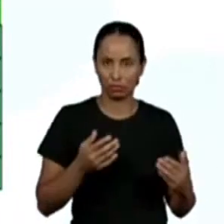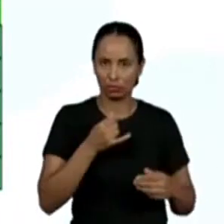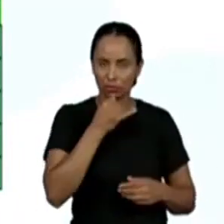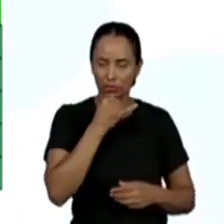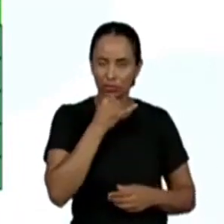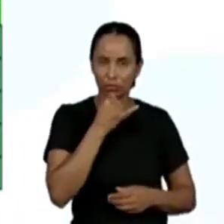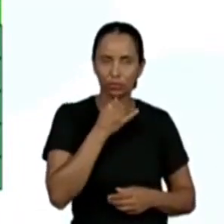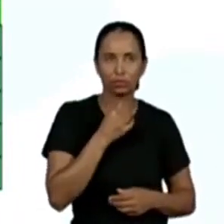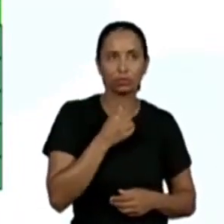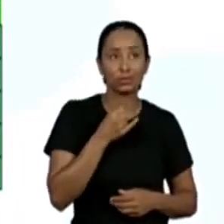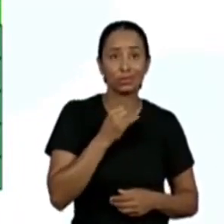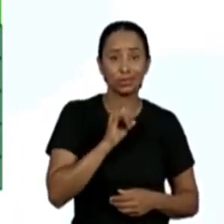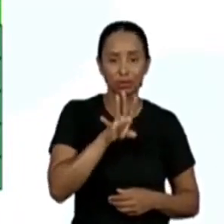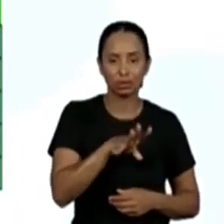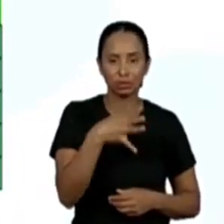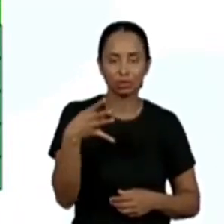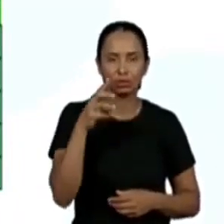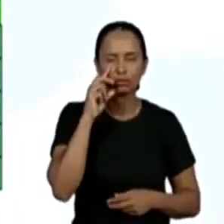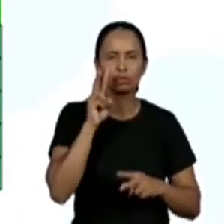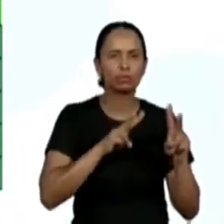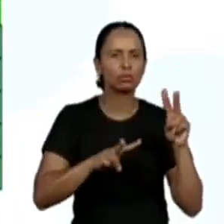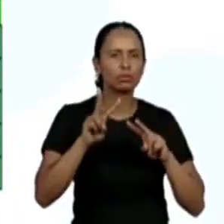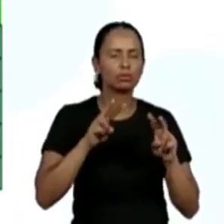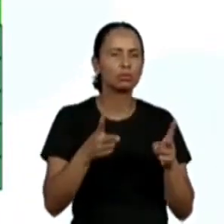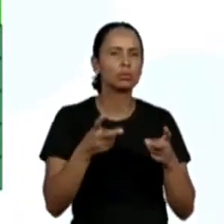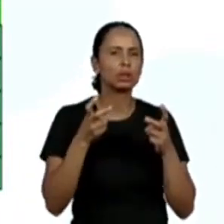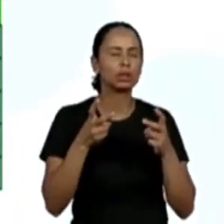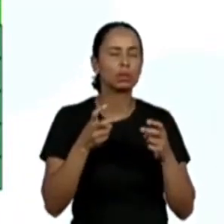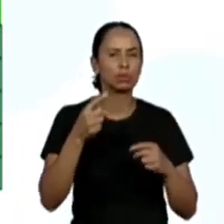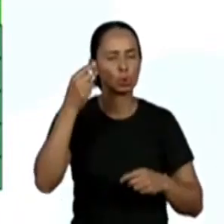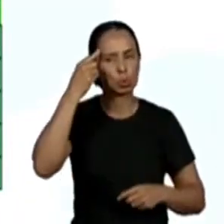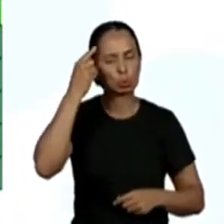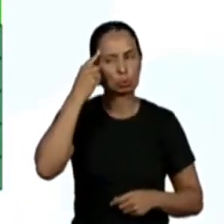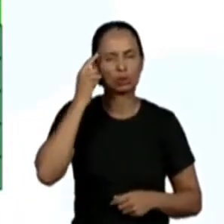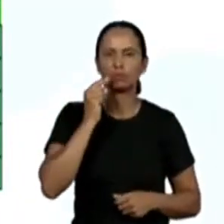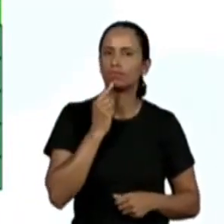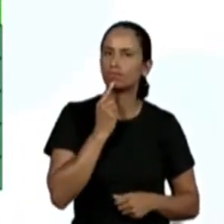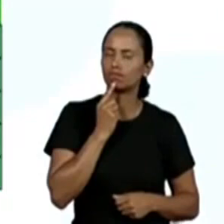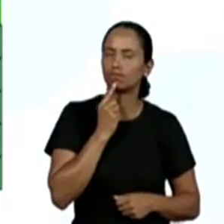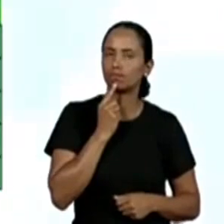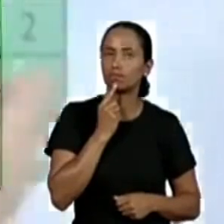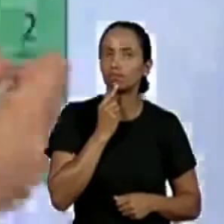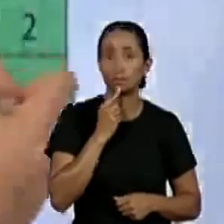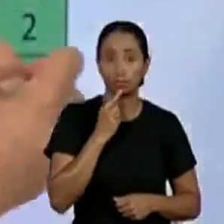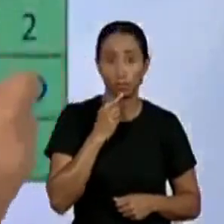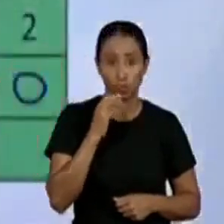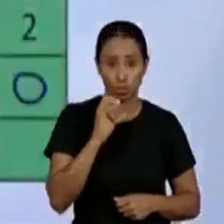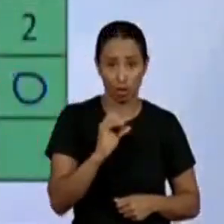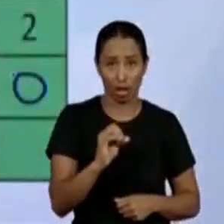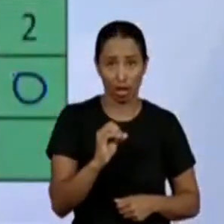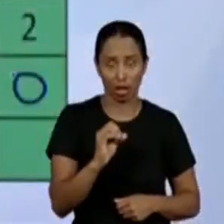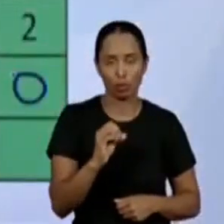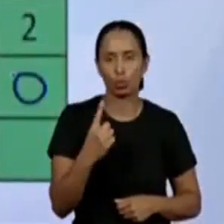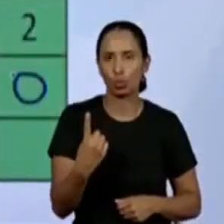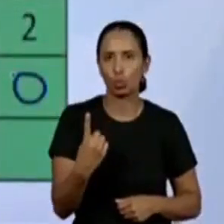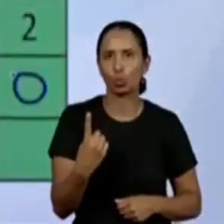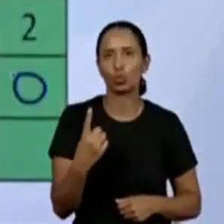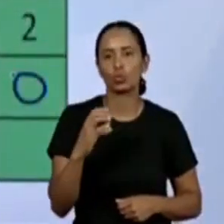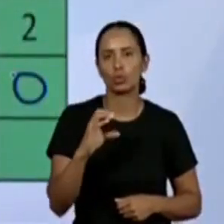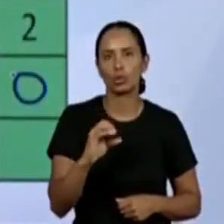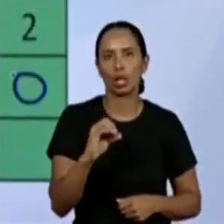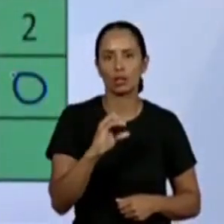coloco, olhando, né? Olhando aqui, eu tenho, pensa nos zeros, ó. Eu tenho 1 e vários zeros, então eu tenho